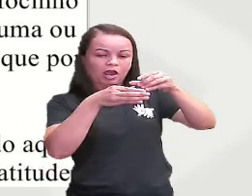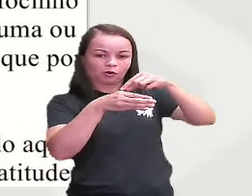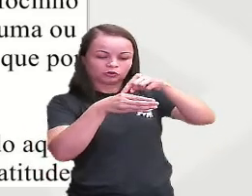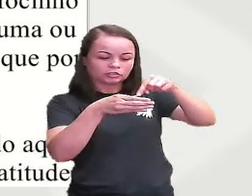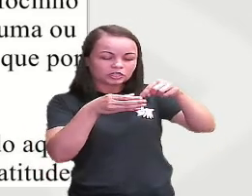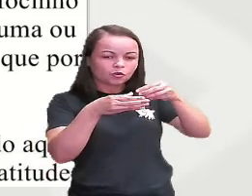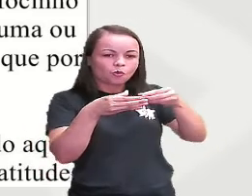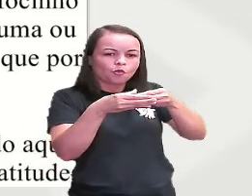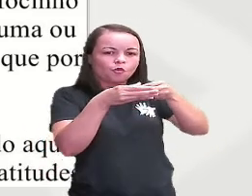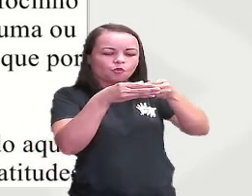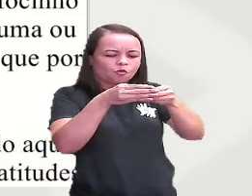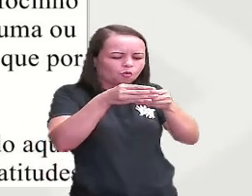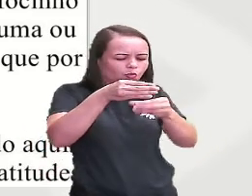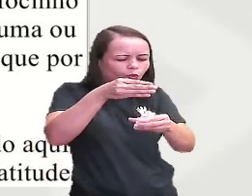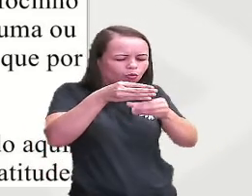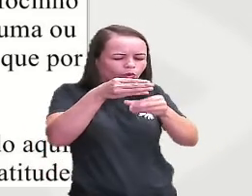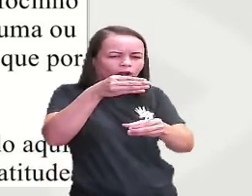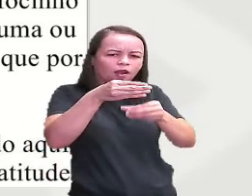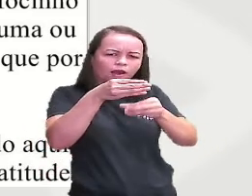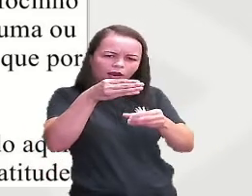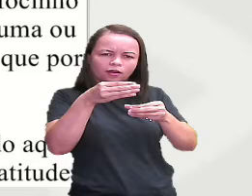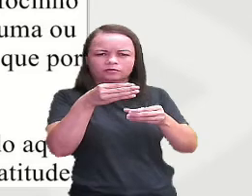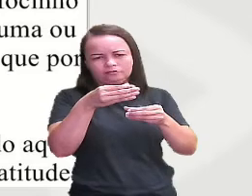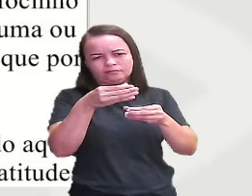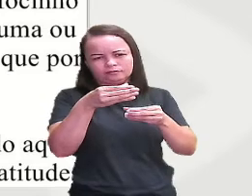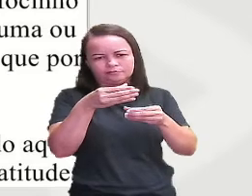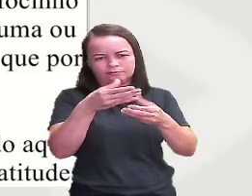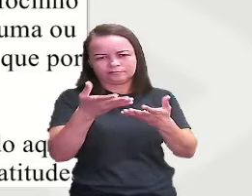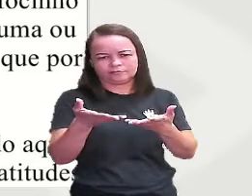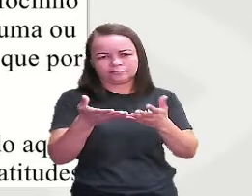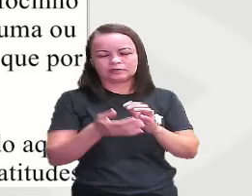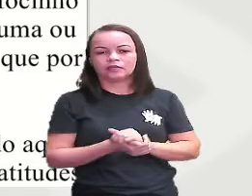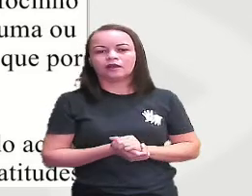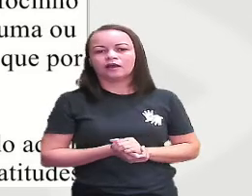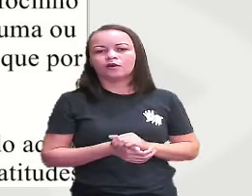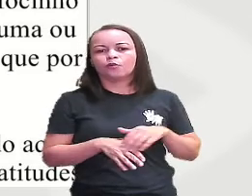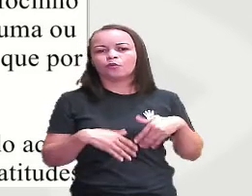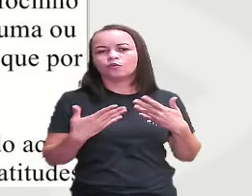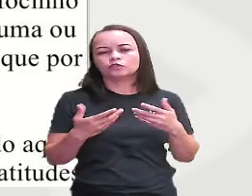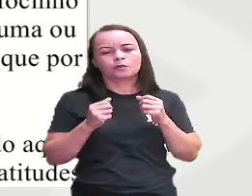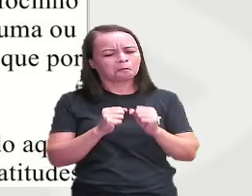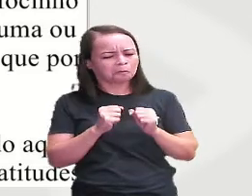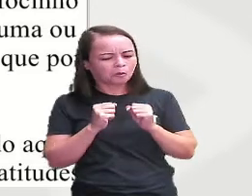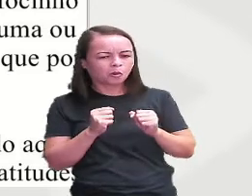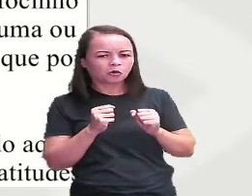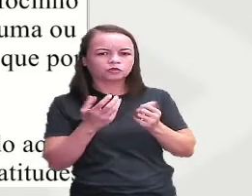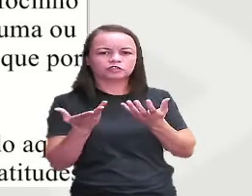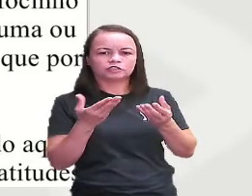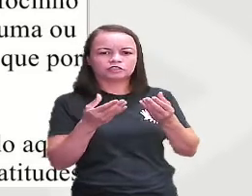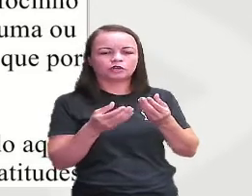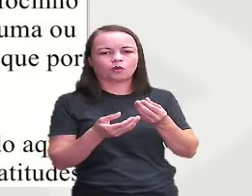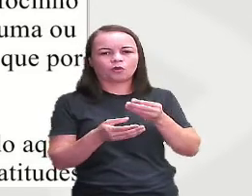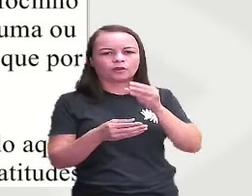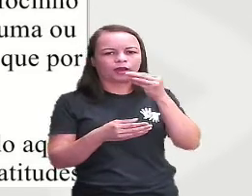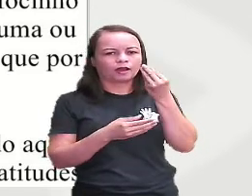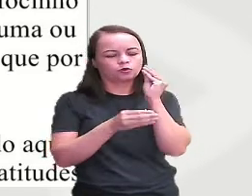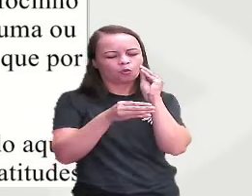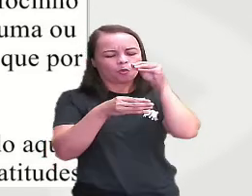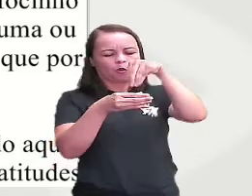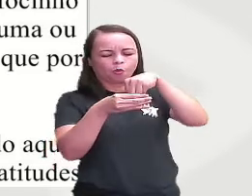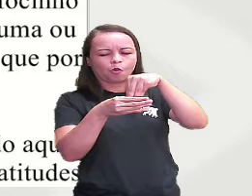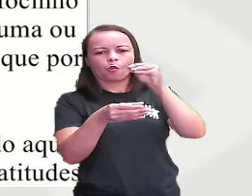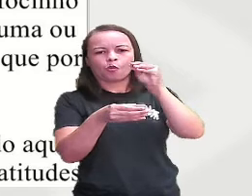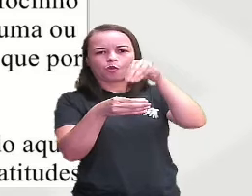gargalo, tipo um pescoço comprido, onde podia ser colocado o bico da